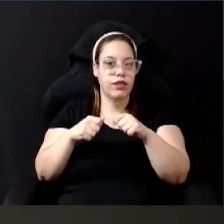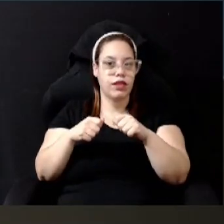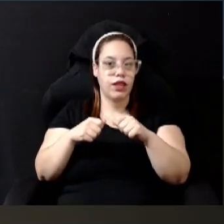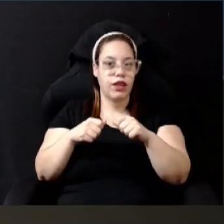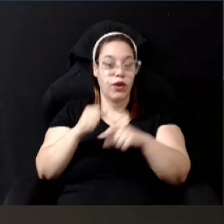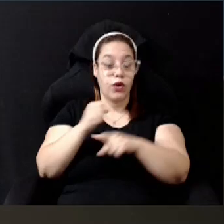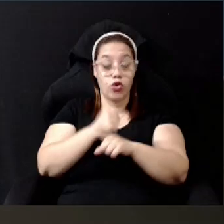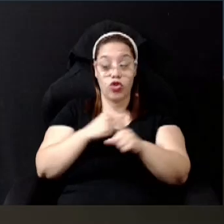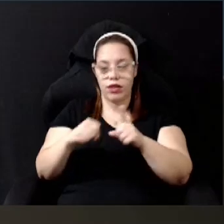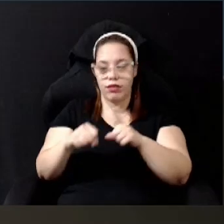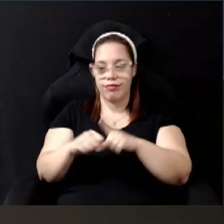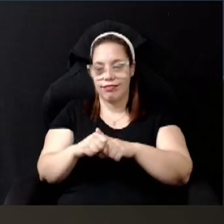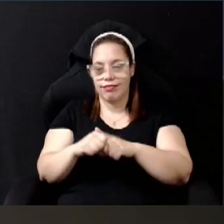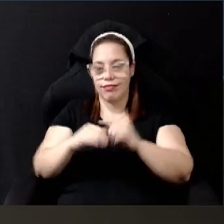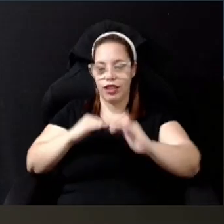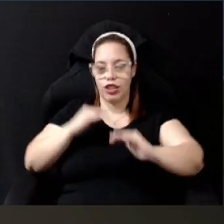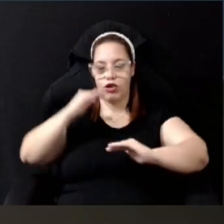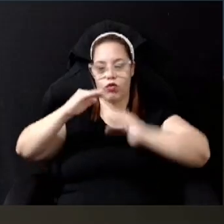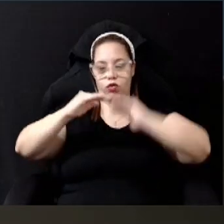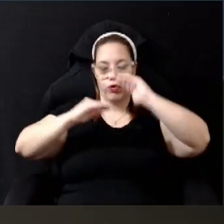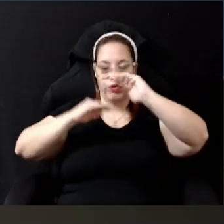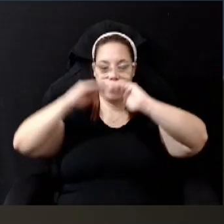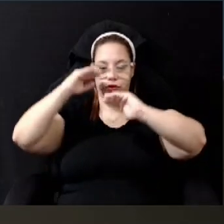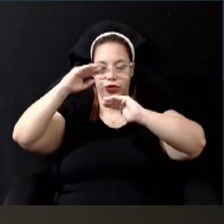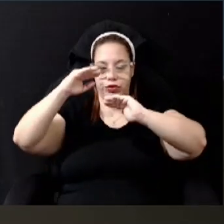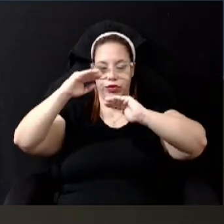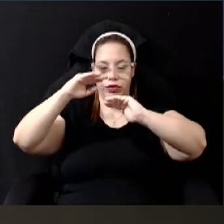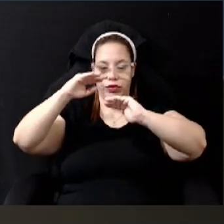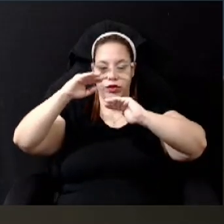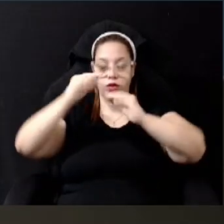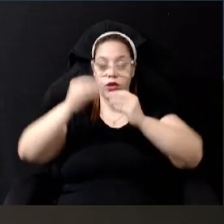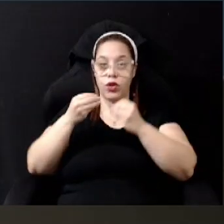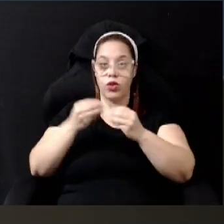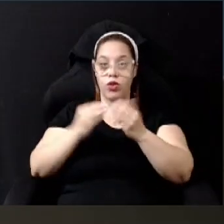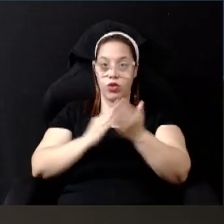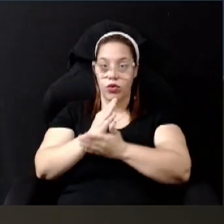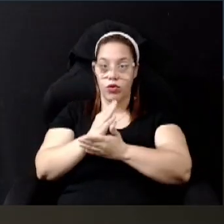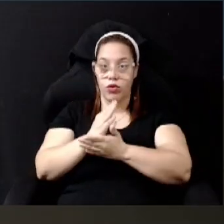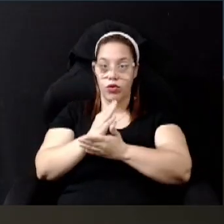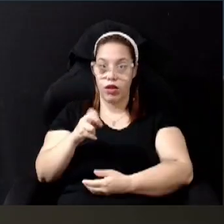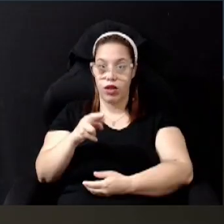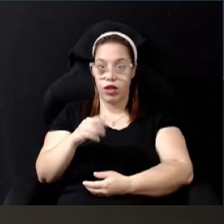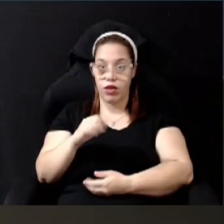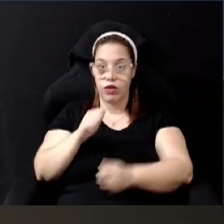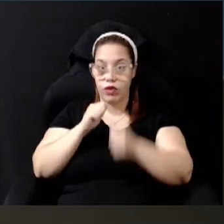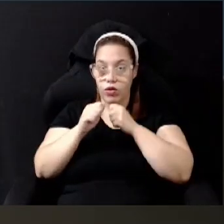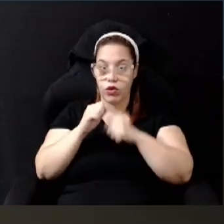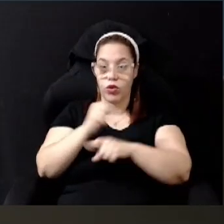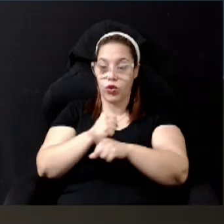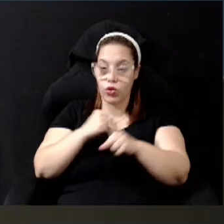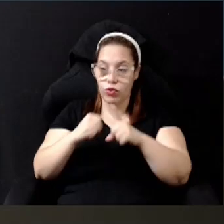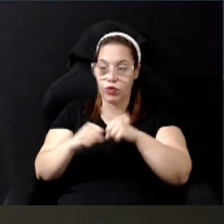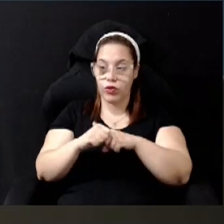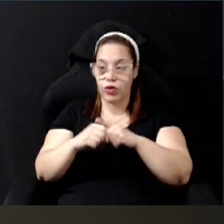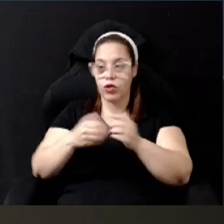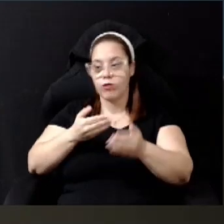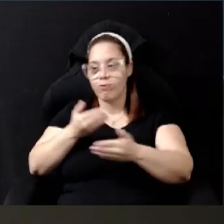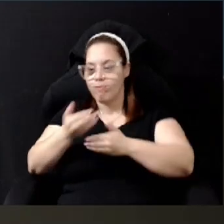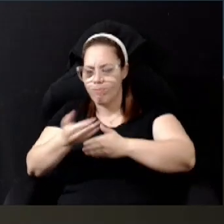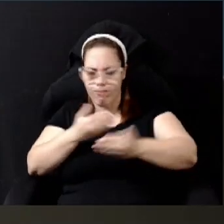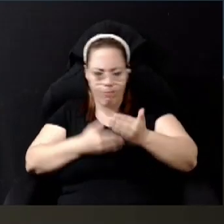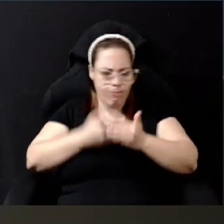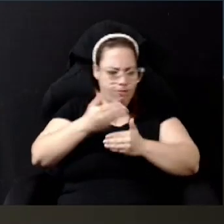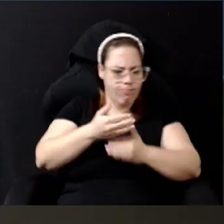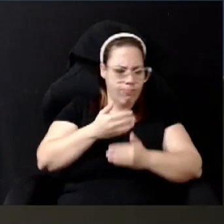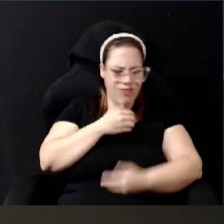se desenvolver. Então, desde como ser aprovado numa entrevista, mas habilidades sociais, de interação. E às vezes são